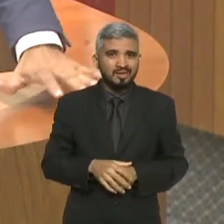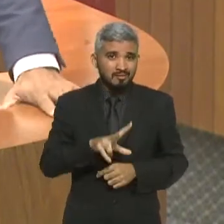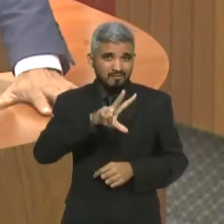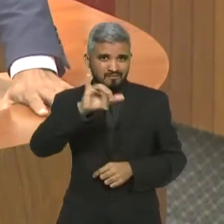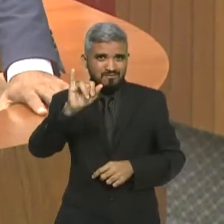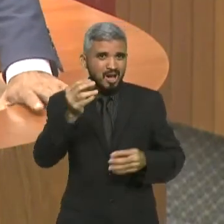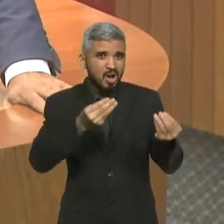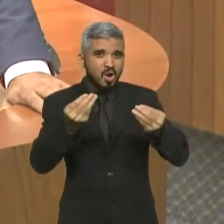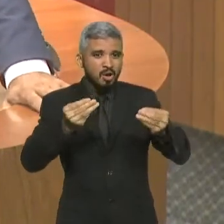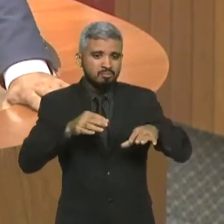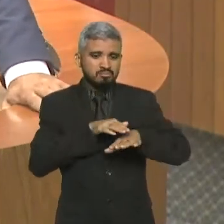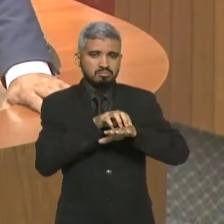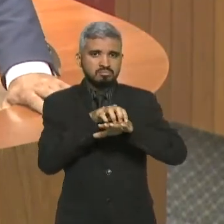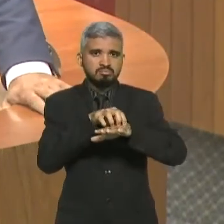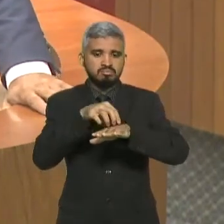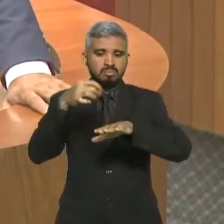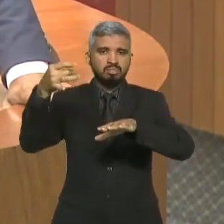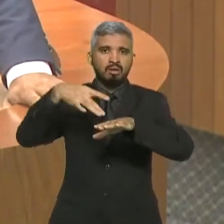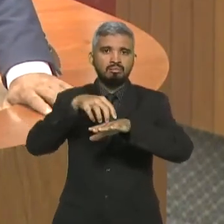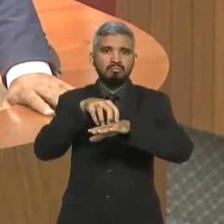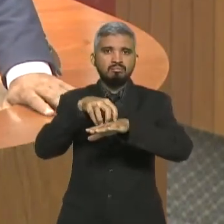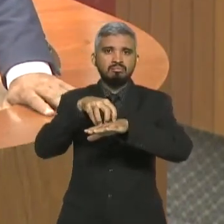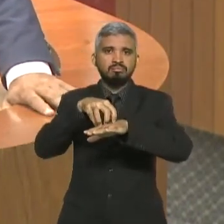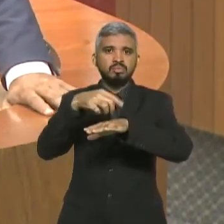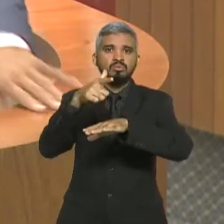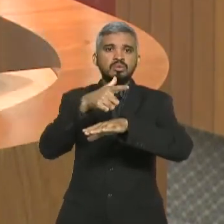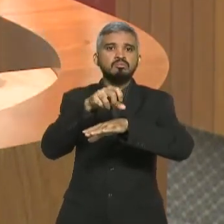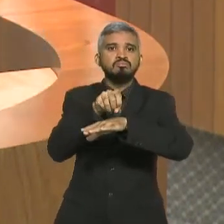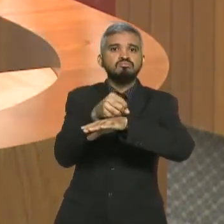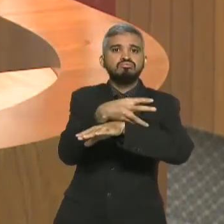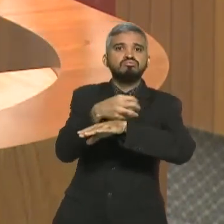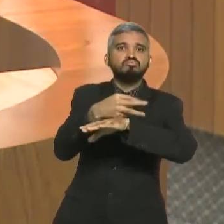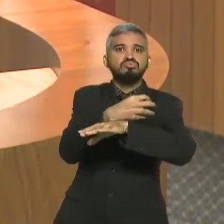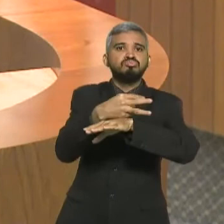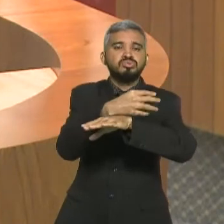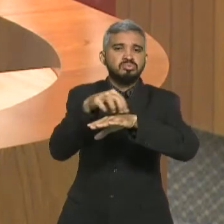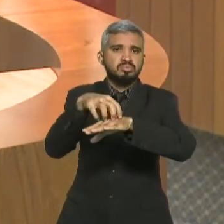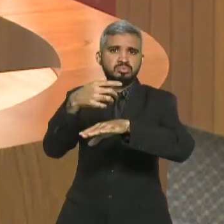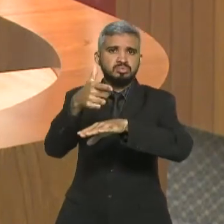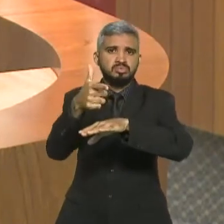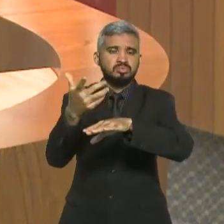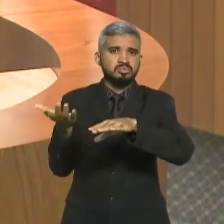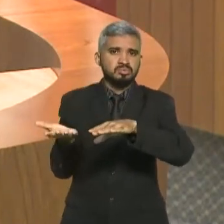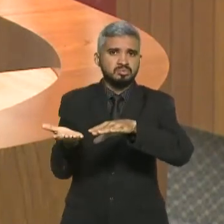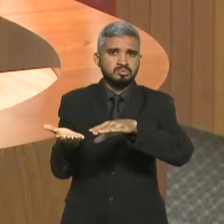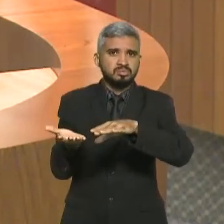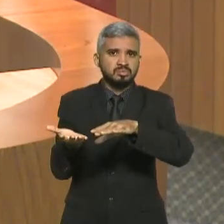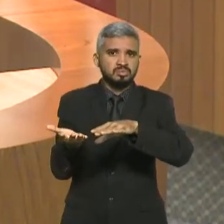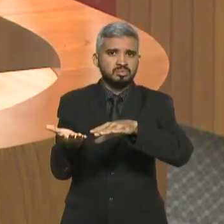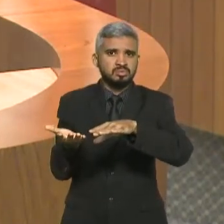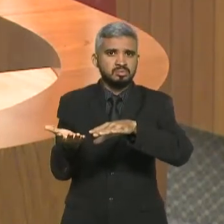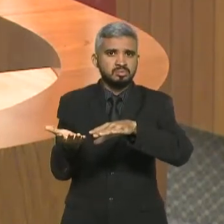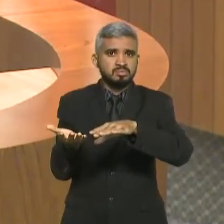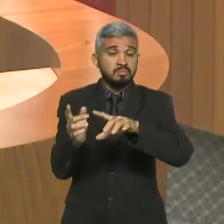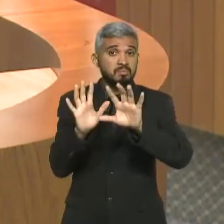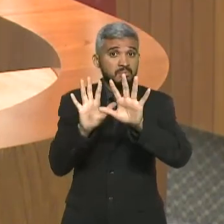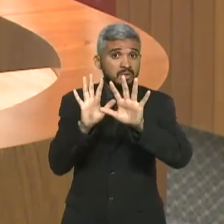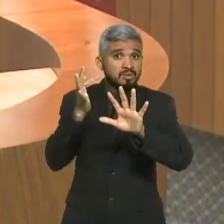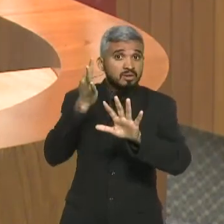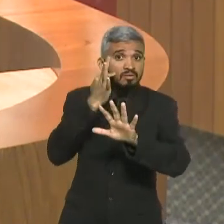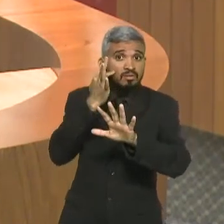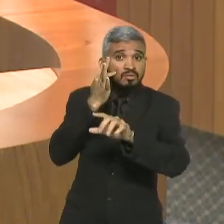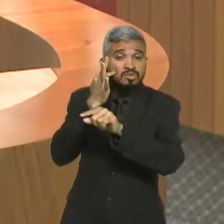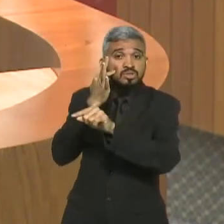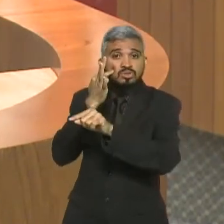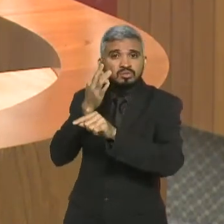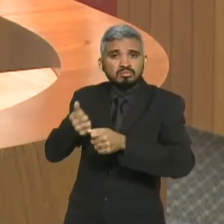muita palhaçada. Mas não, vocês já compreenderam o link? Toma os fés, reforma os fés, 15, 20, 30